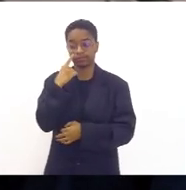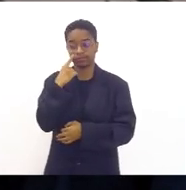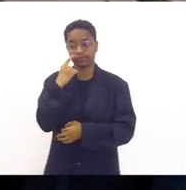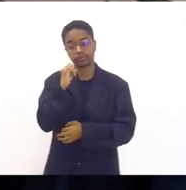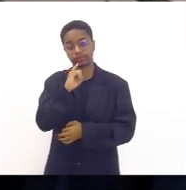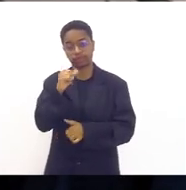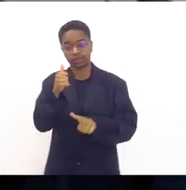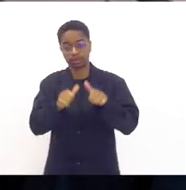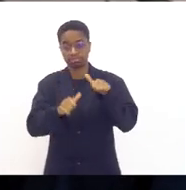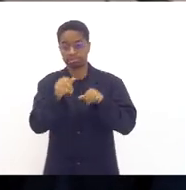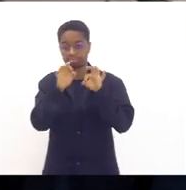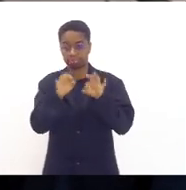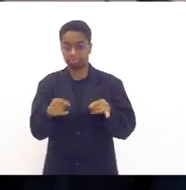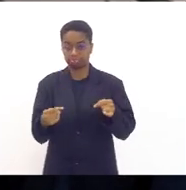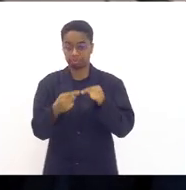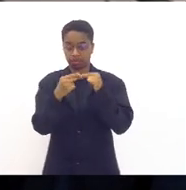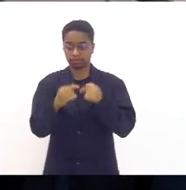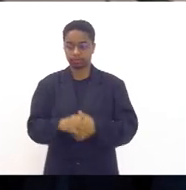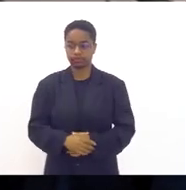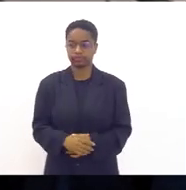essa análise aí, por favor.